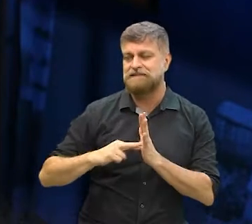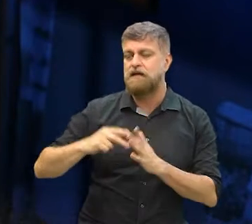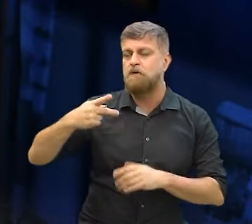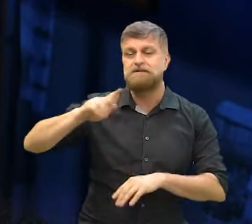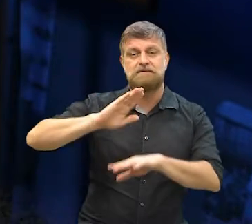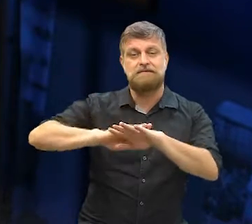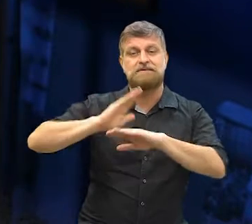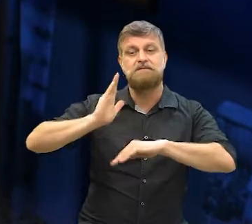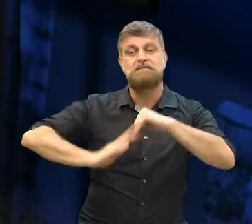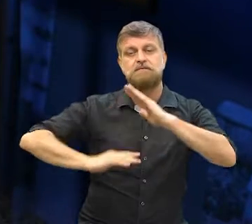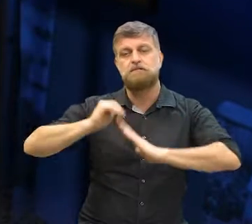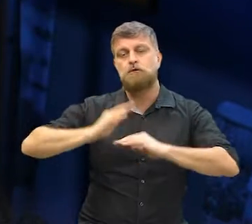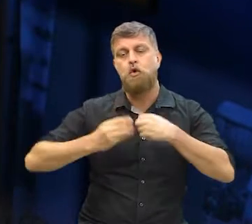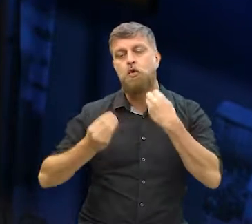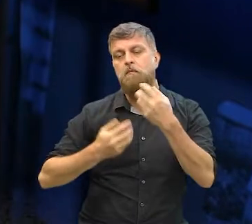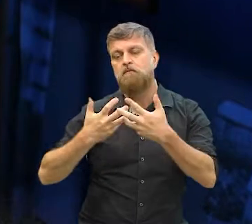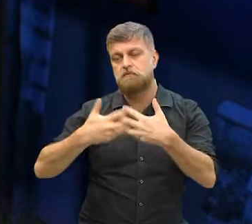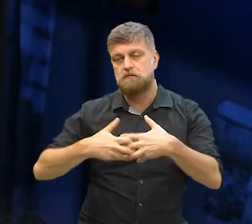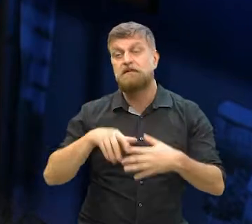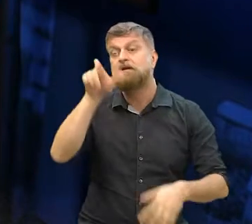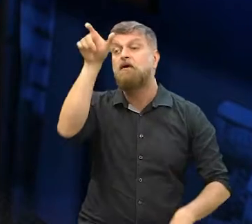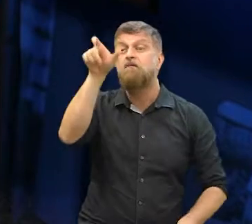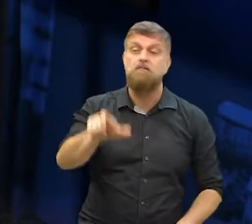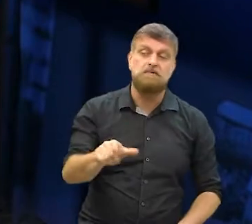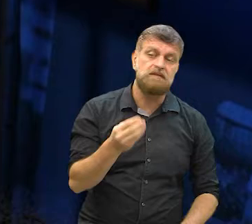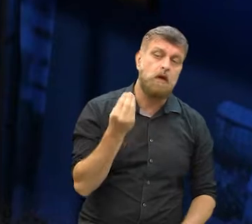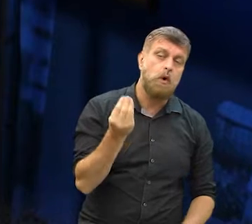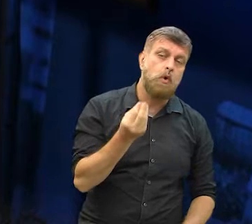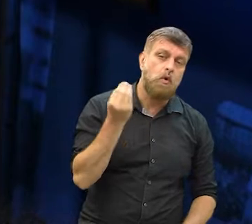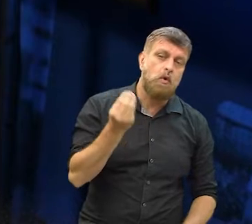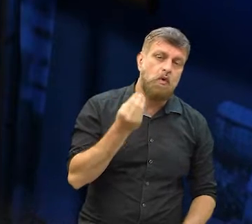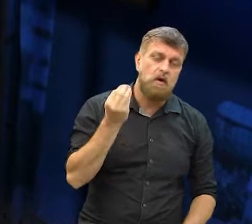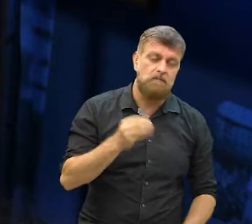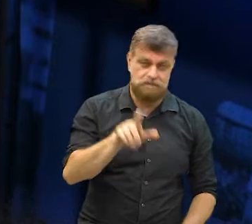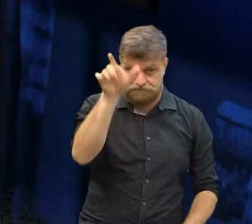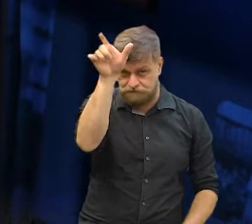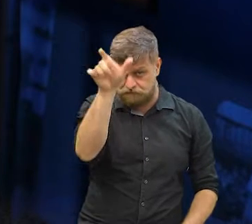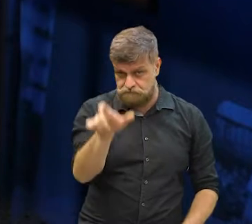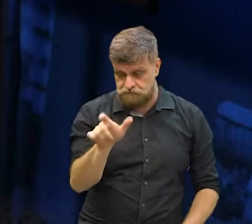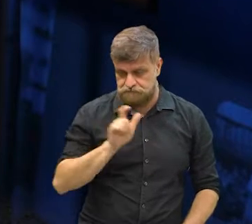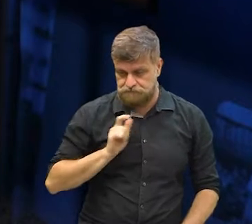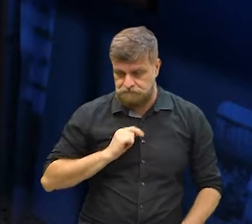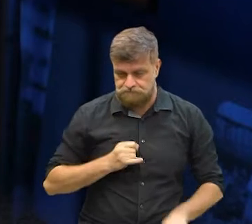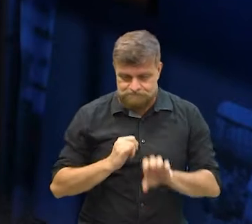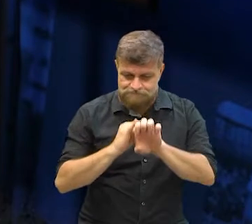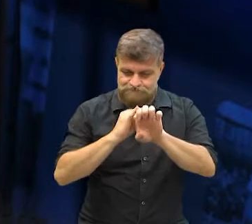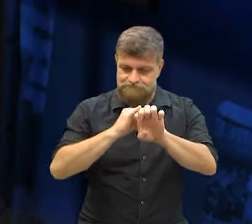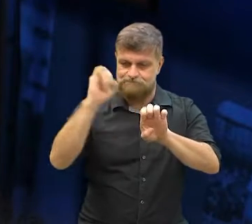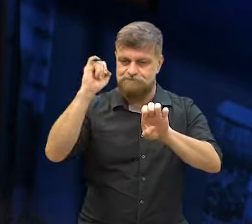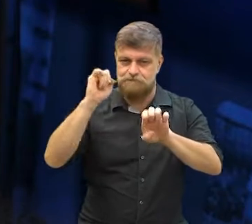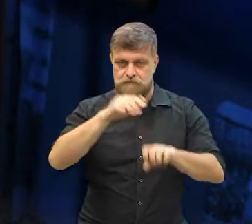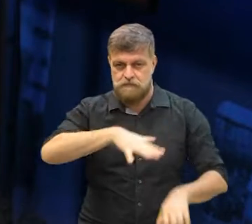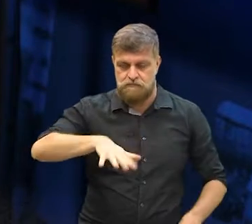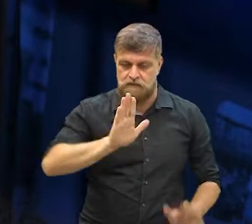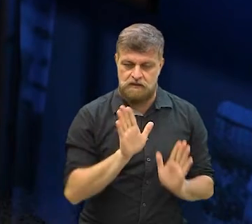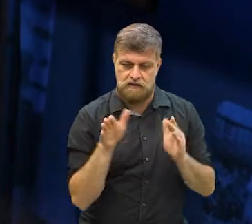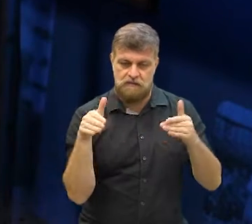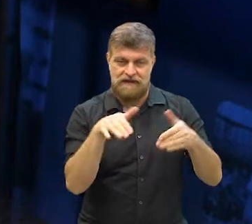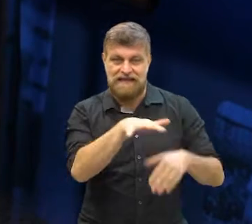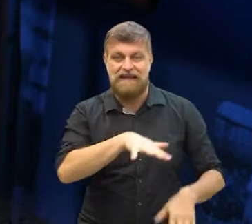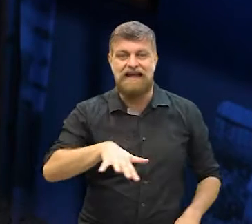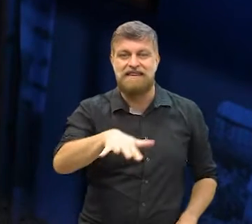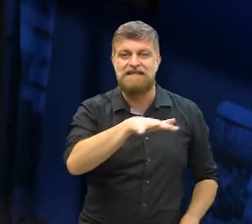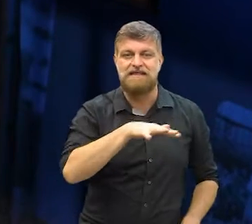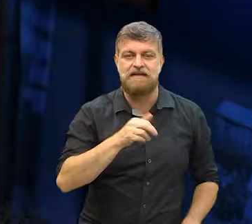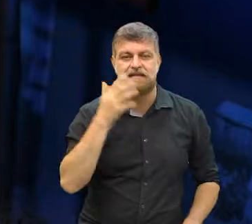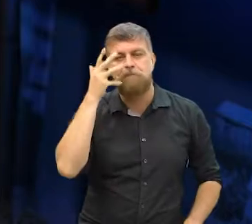negócio agora, como funciona, fala um pouquinho de você. Como você se tornou empreendedora, em especial, claro, no mundo